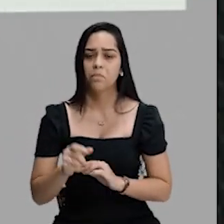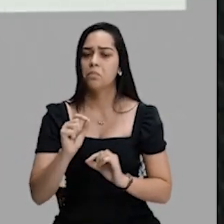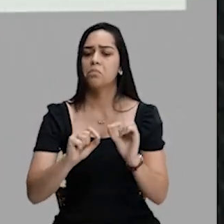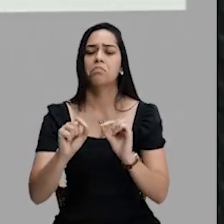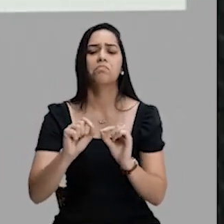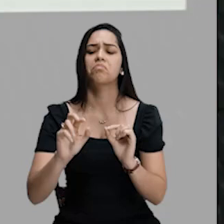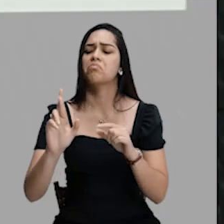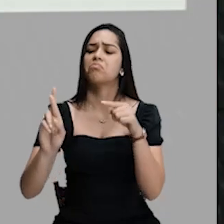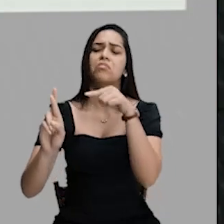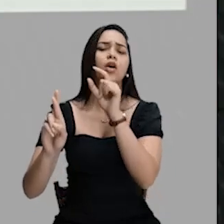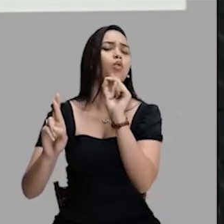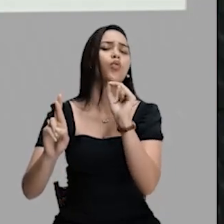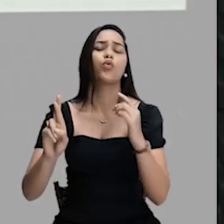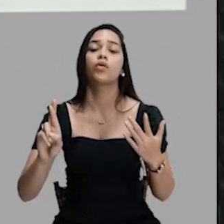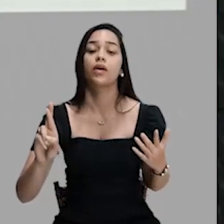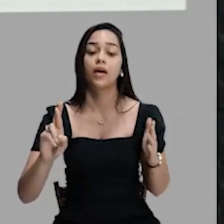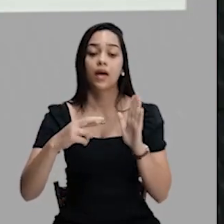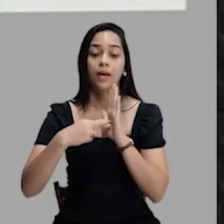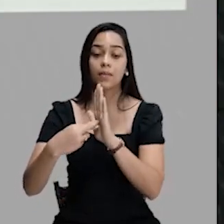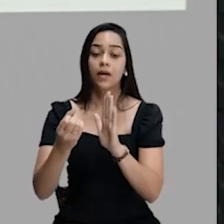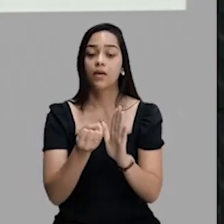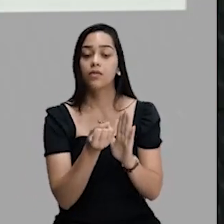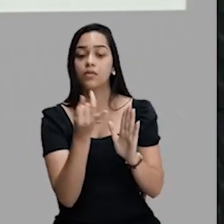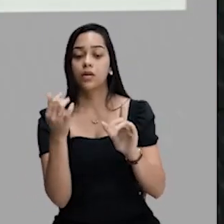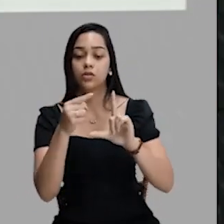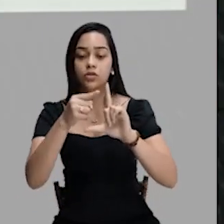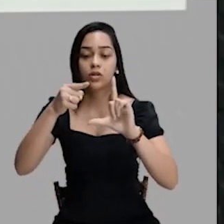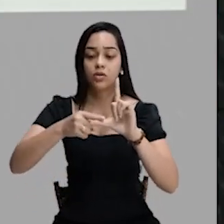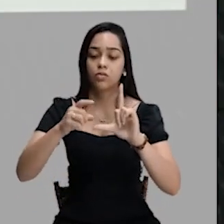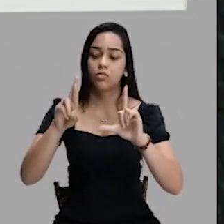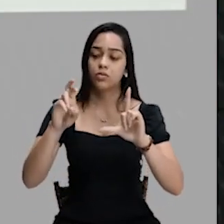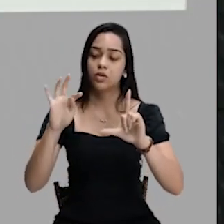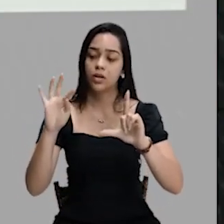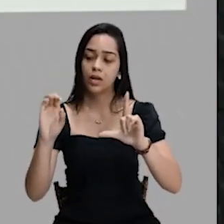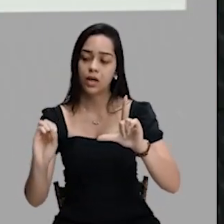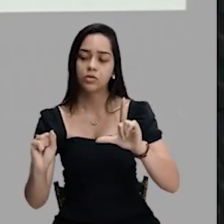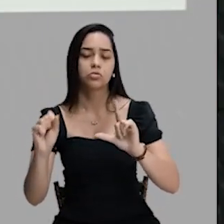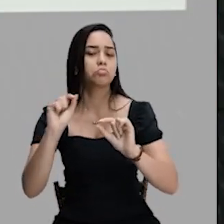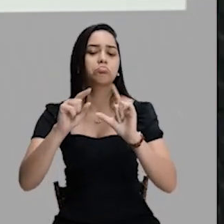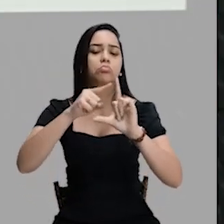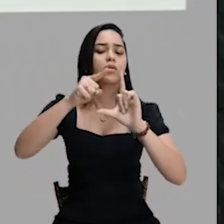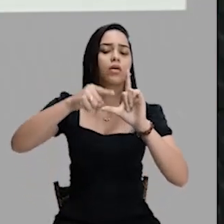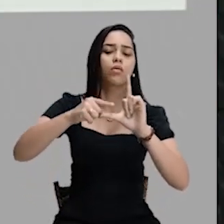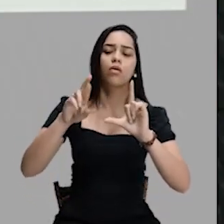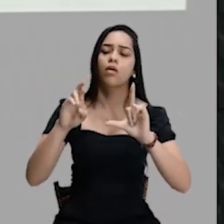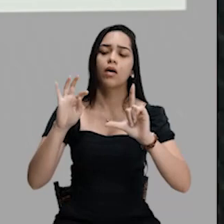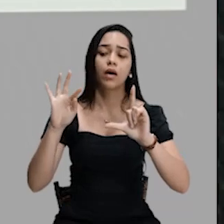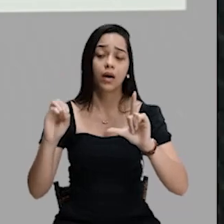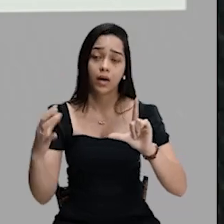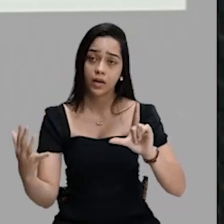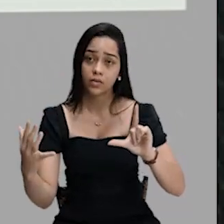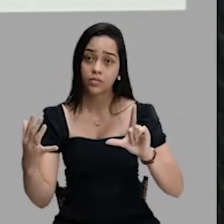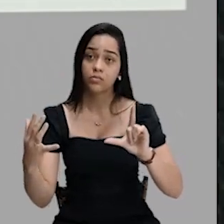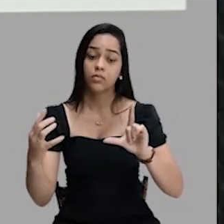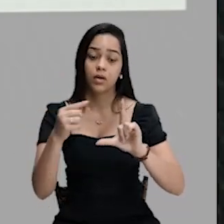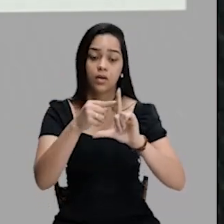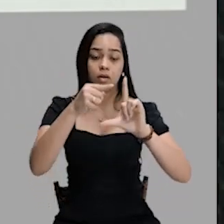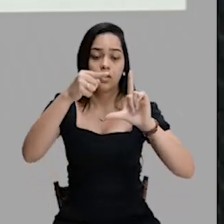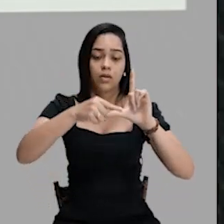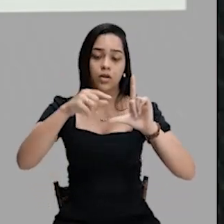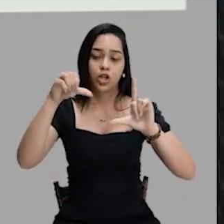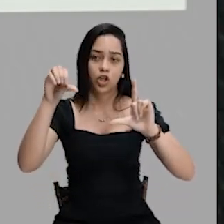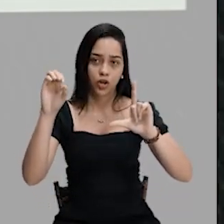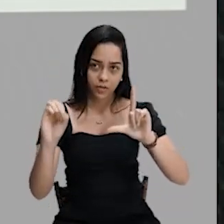esse R? R representa a quantidade de ângulos retos. O que é um ângulo reto mesmo? Um ângulo reto é um ângulo de 90